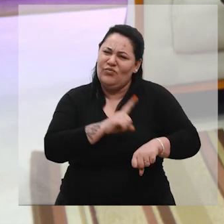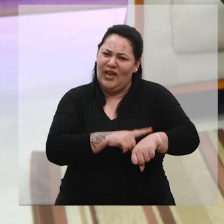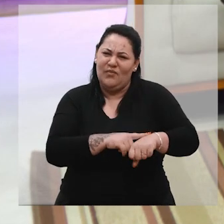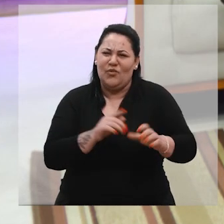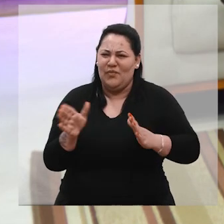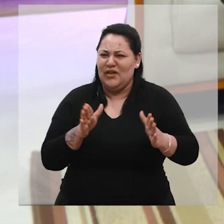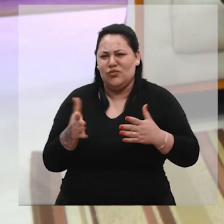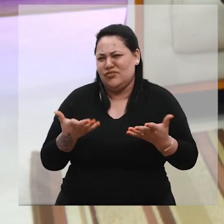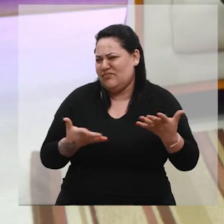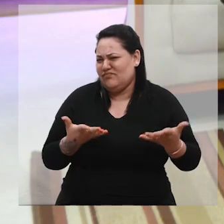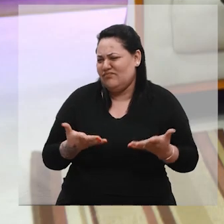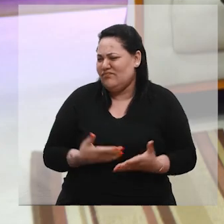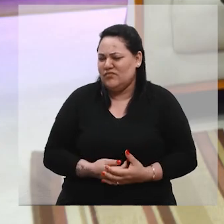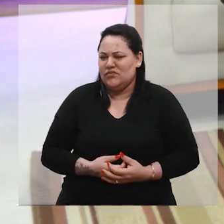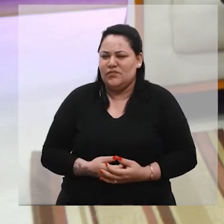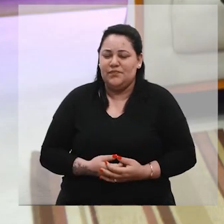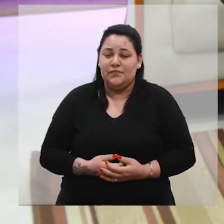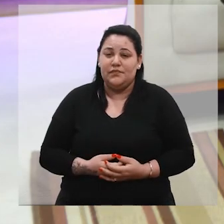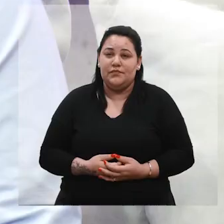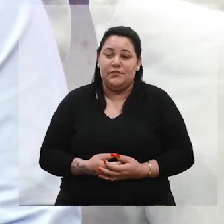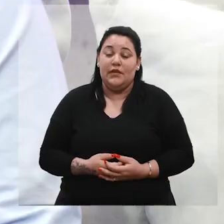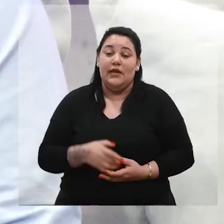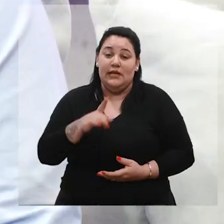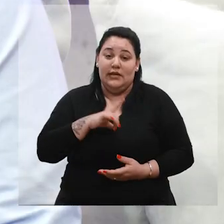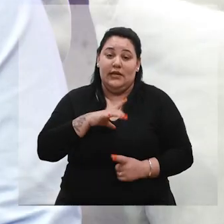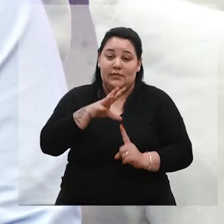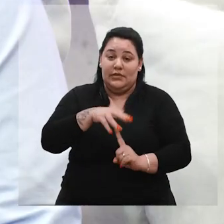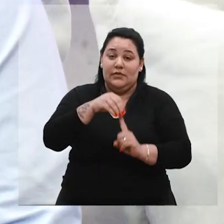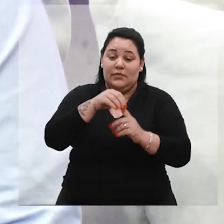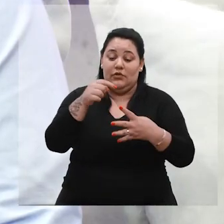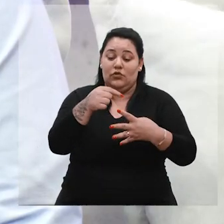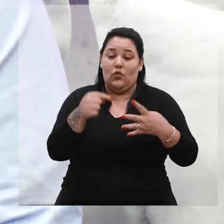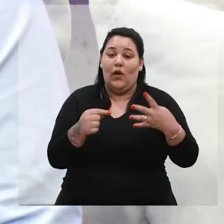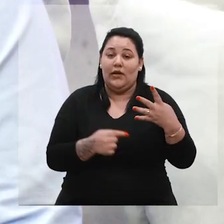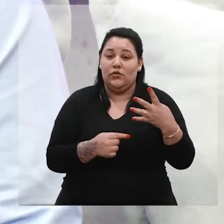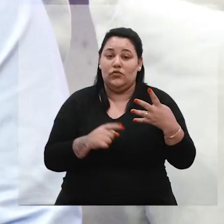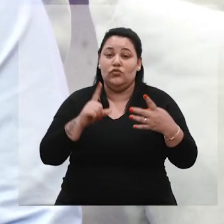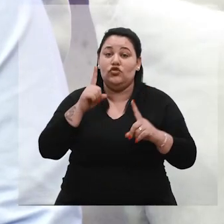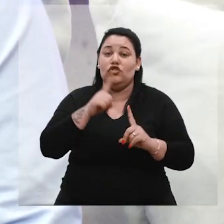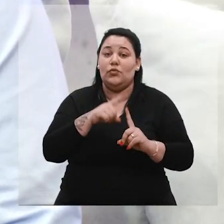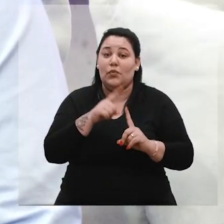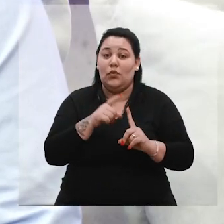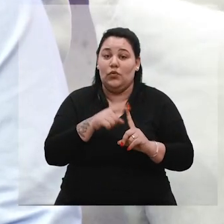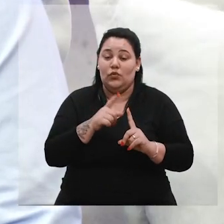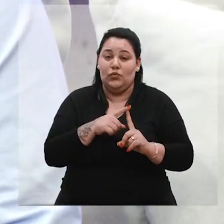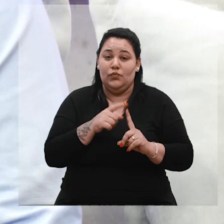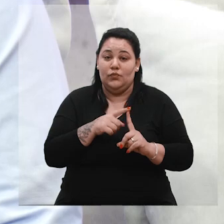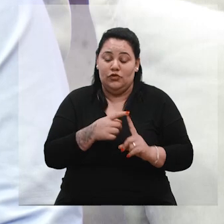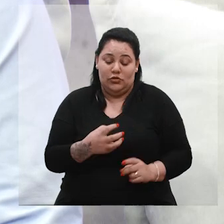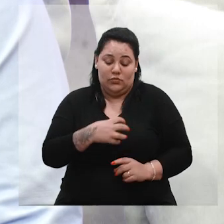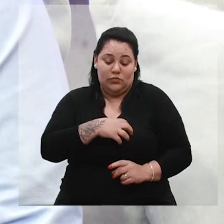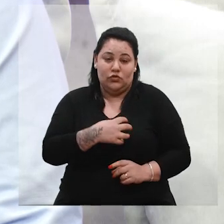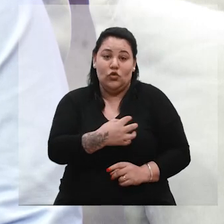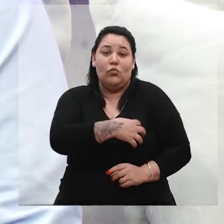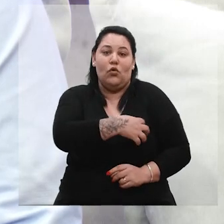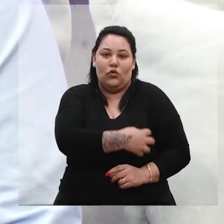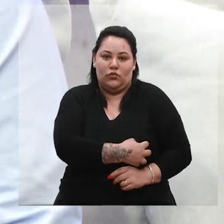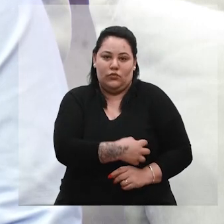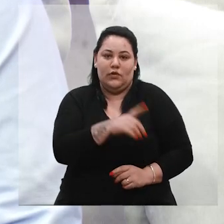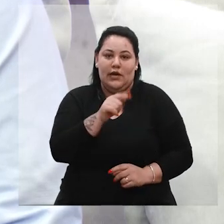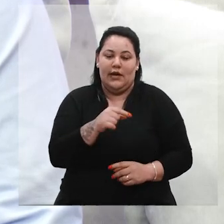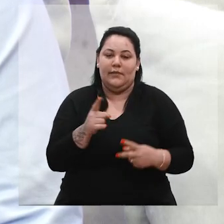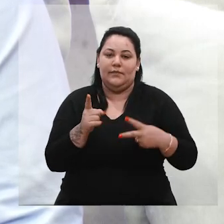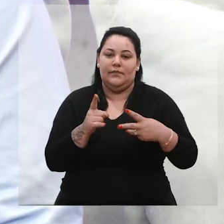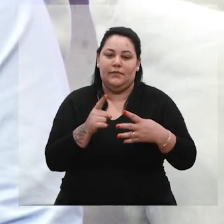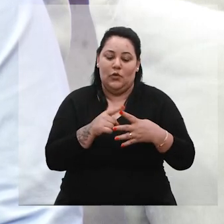assim, pré-determinado? Existem principalmente 4 tipos de tumores. Esses tipos, eles